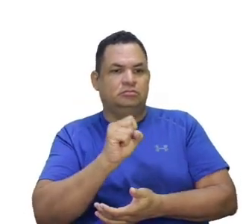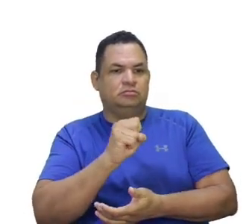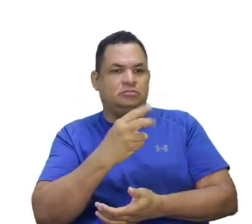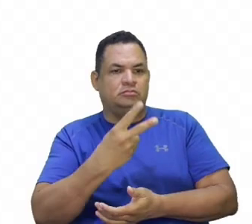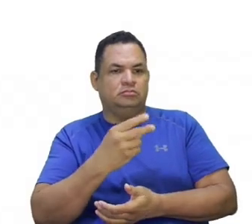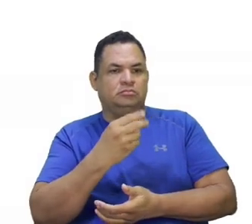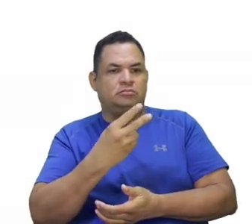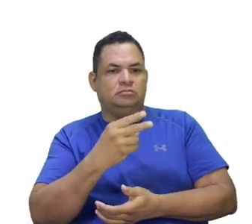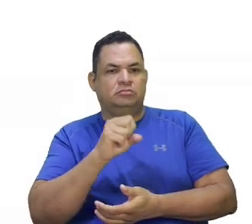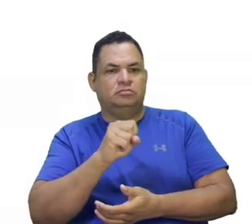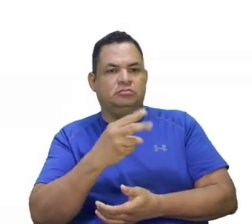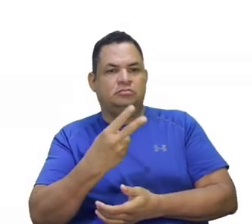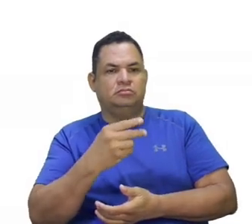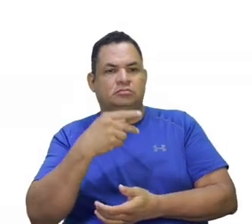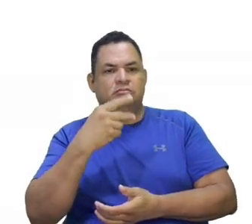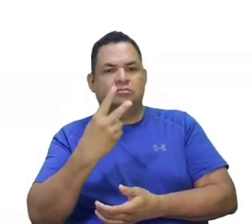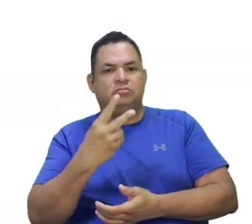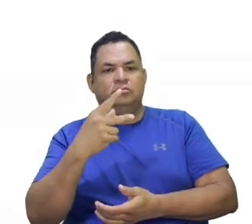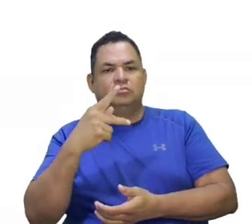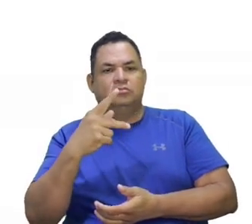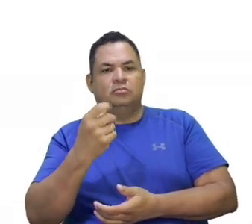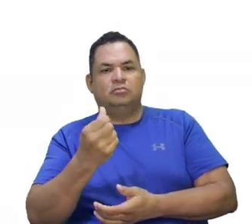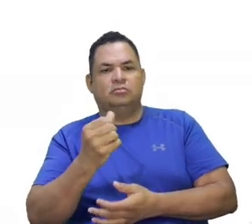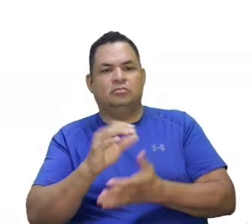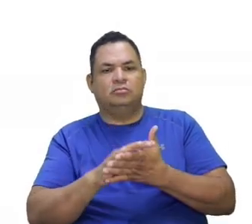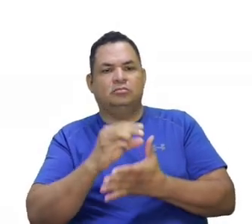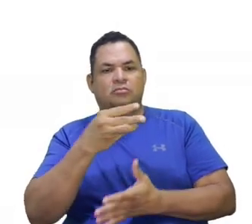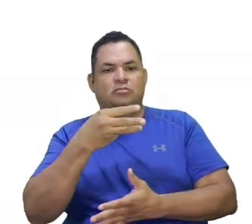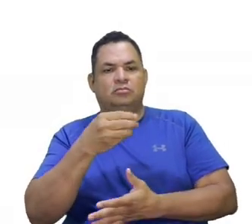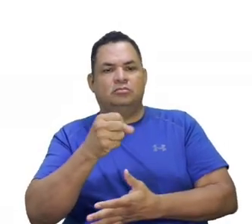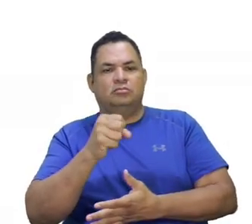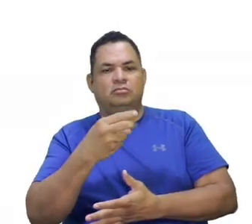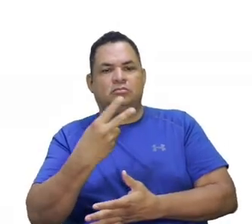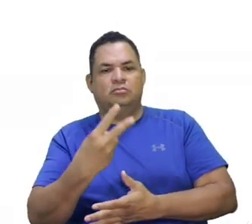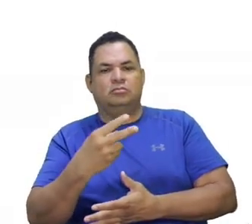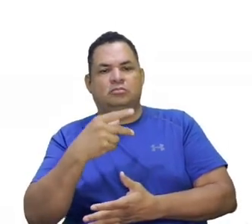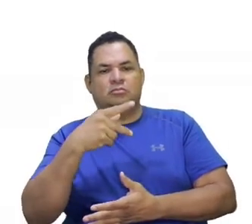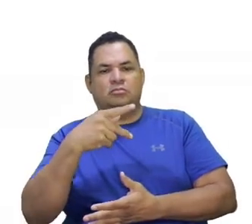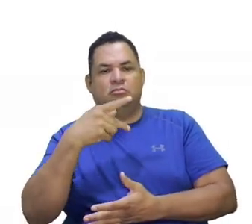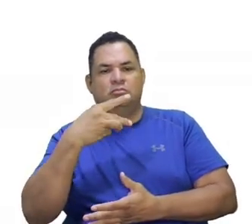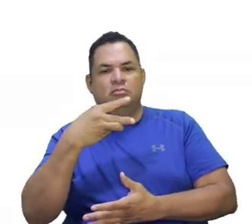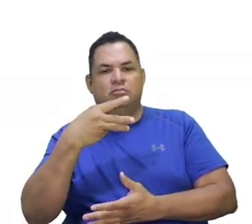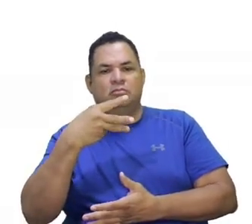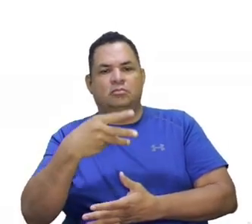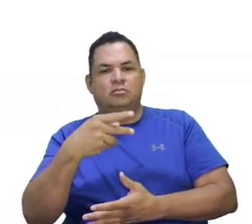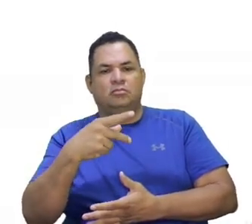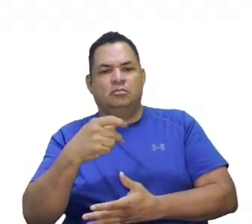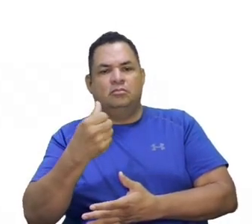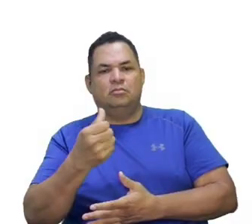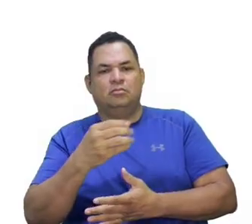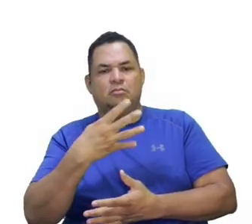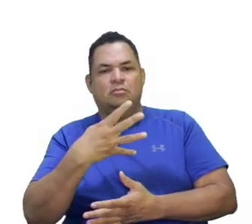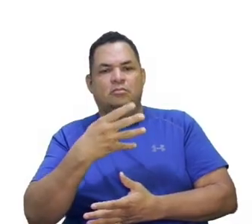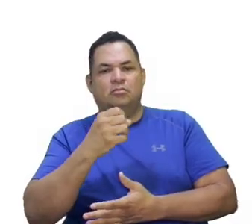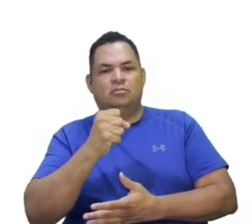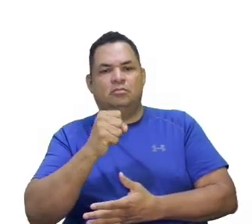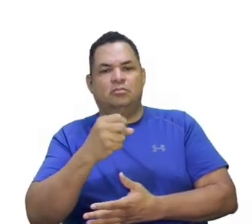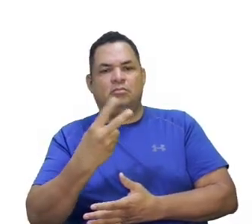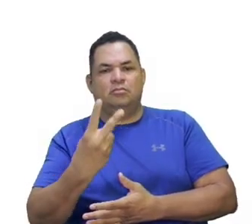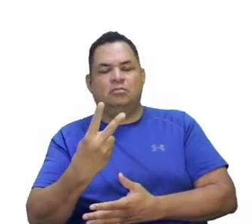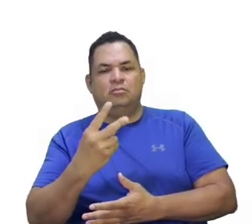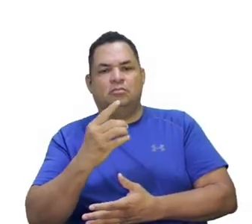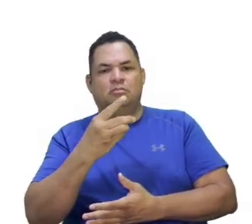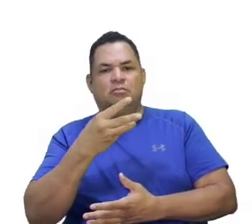1s2, 2s2, 2p6, 3s2, 3p6,